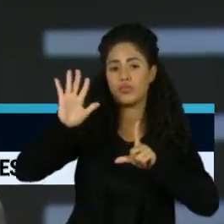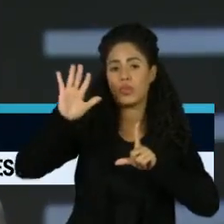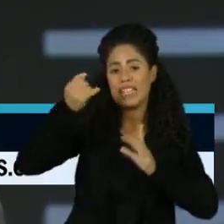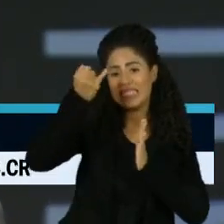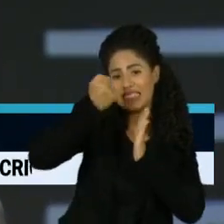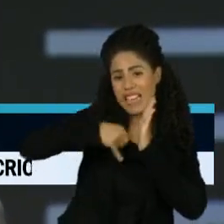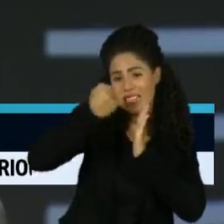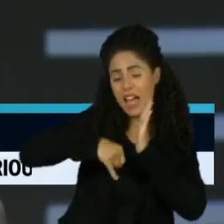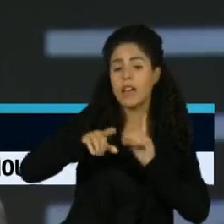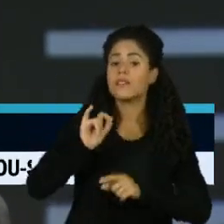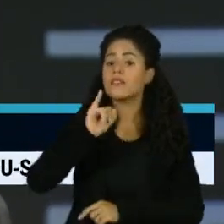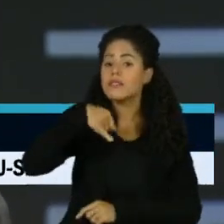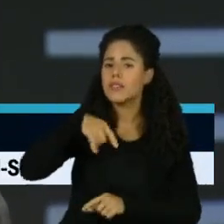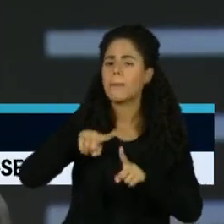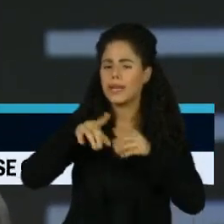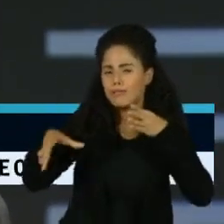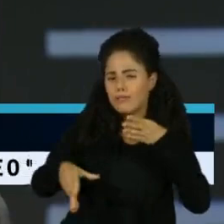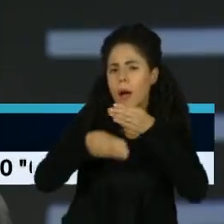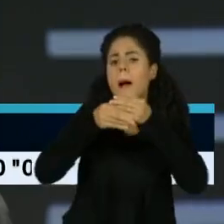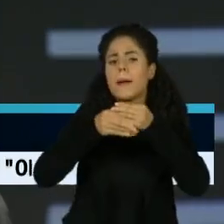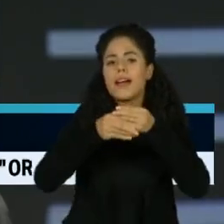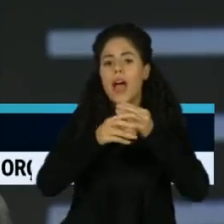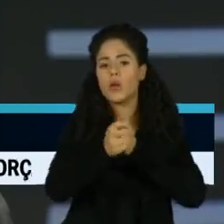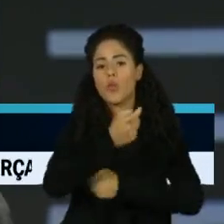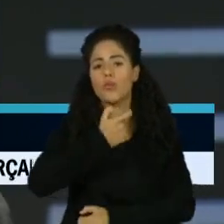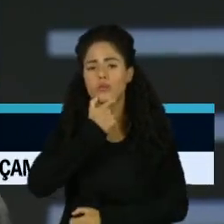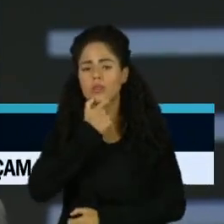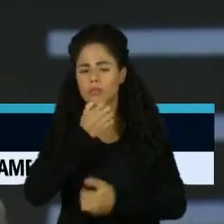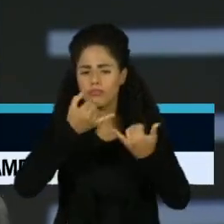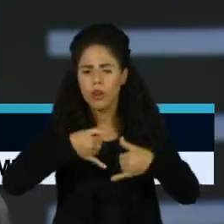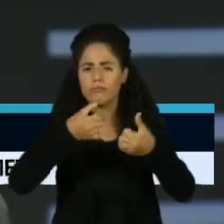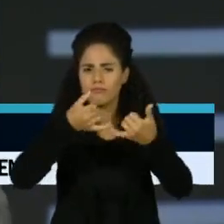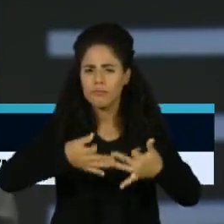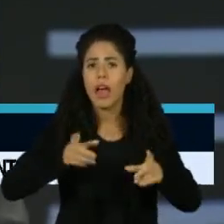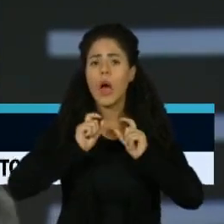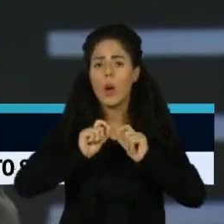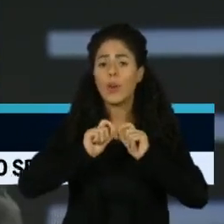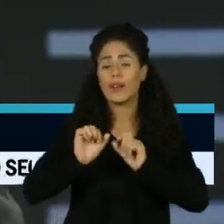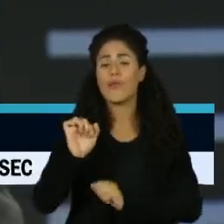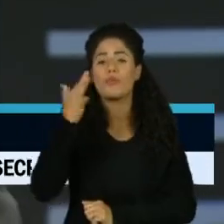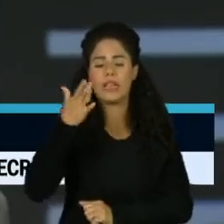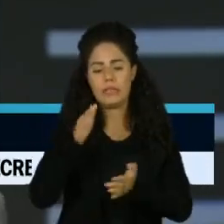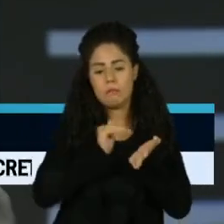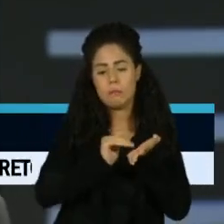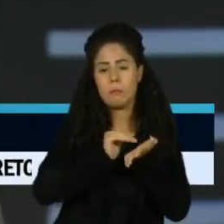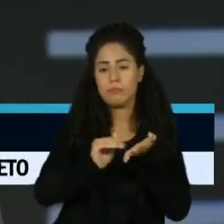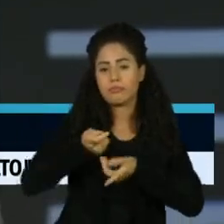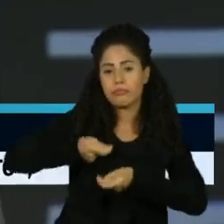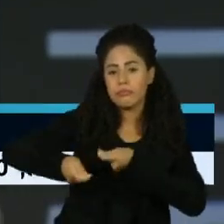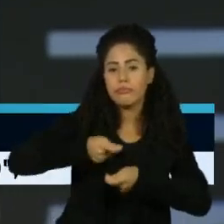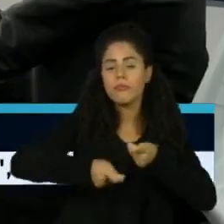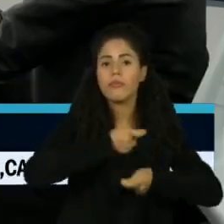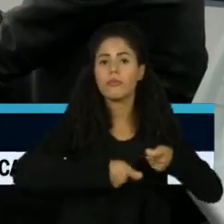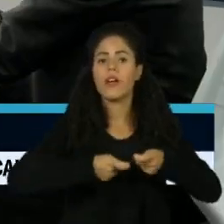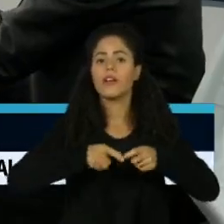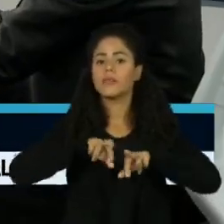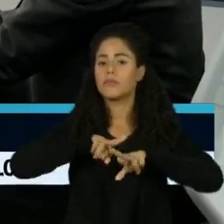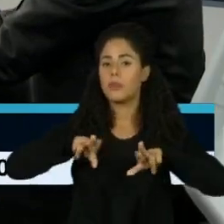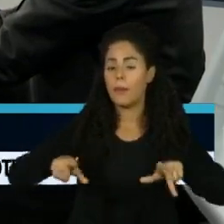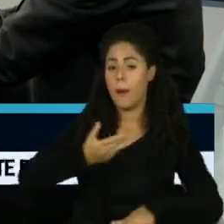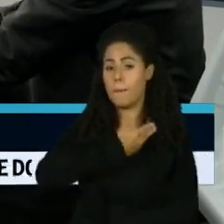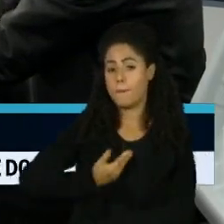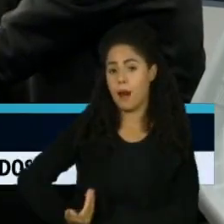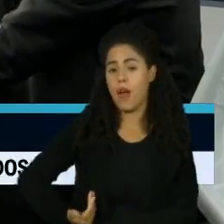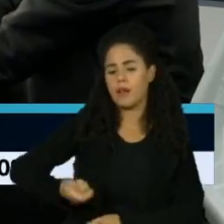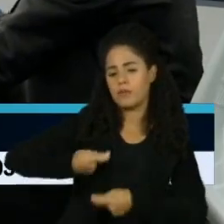taxa de juros não é o mas se deixa eu completar uma questão do Sakamoto Porque além dessas barbeiragens de administração vamos ver das dos outros aspectos da